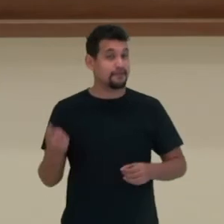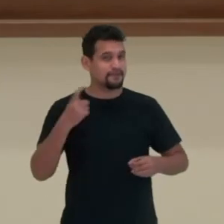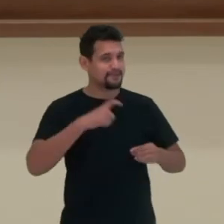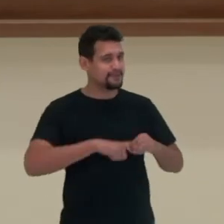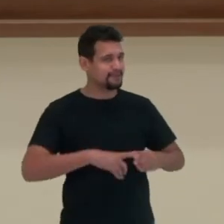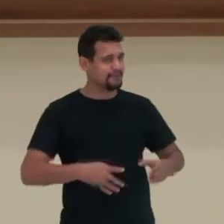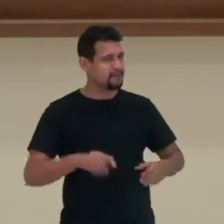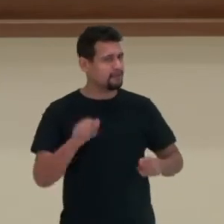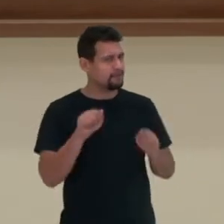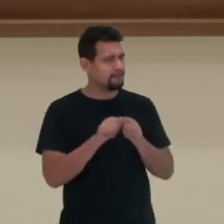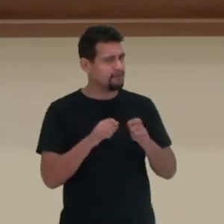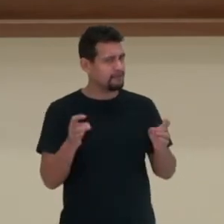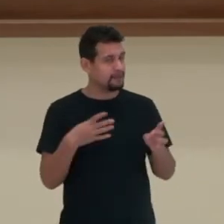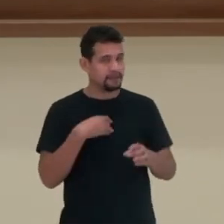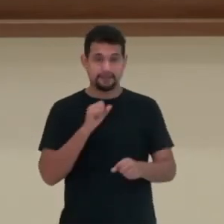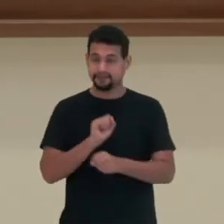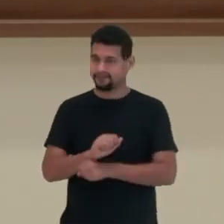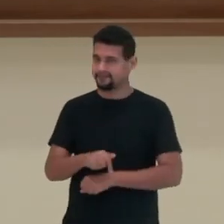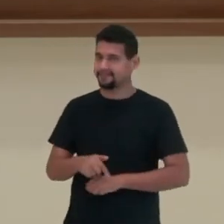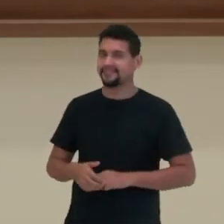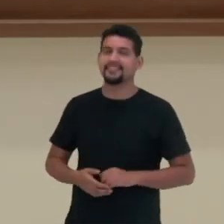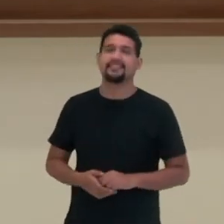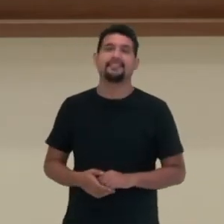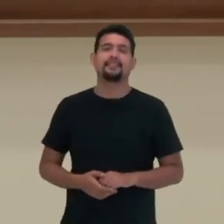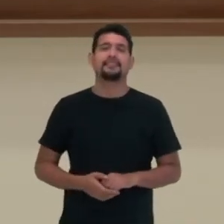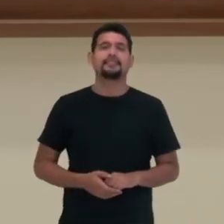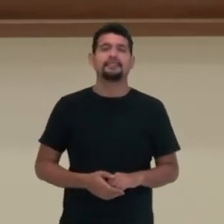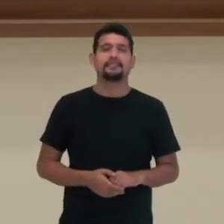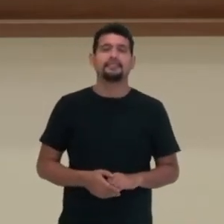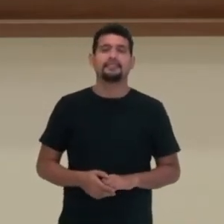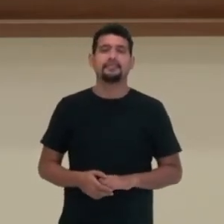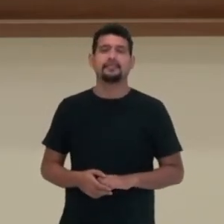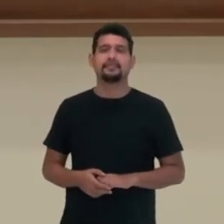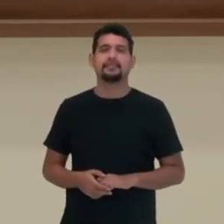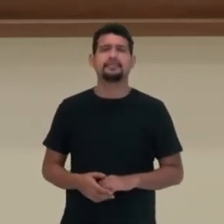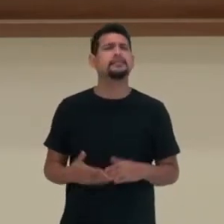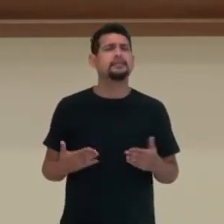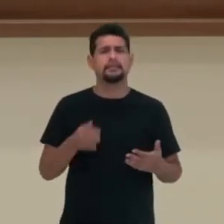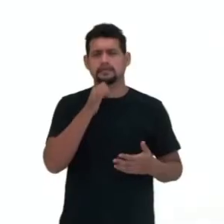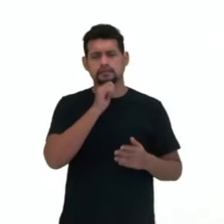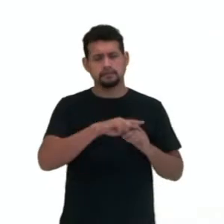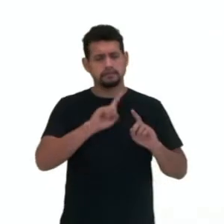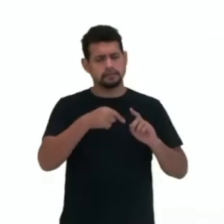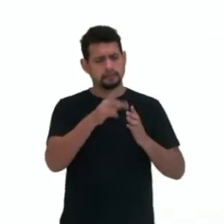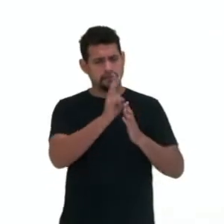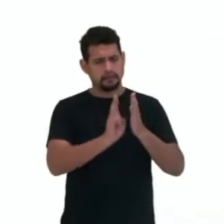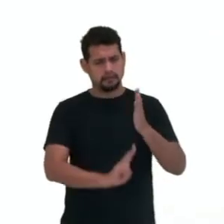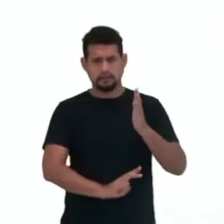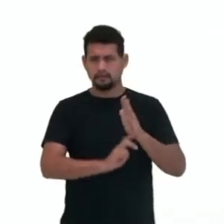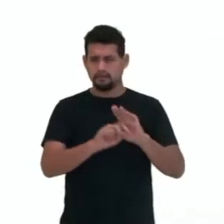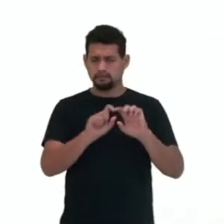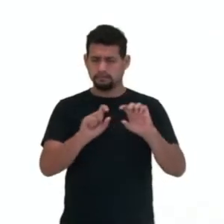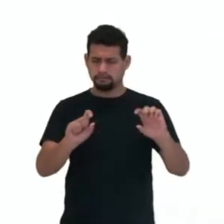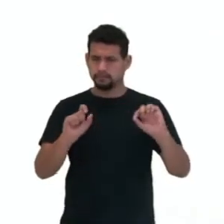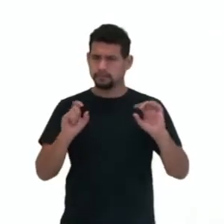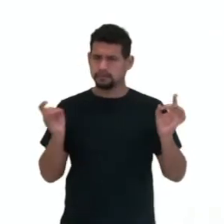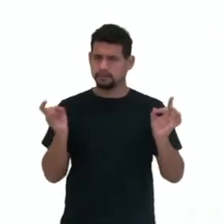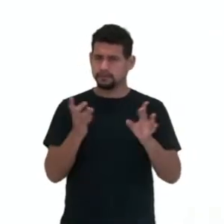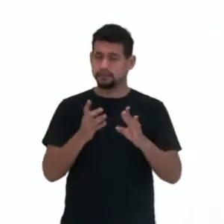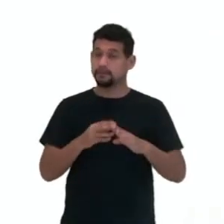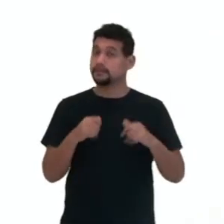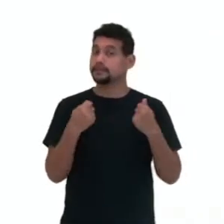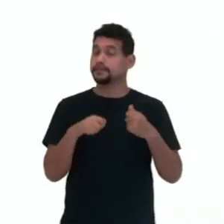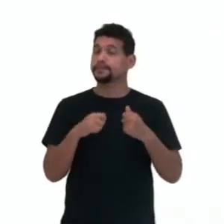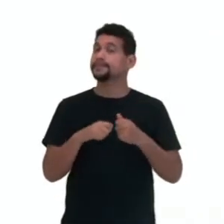Voltei, fez aí, eu te aguardava aqui, não é mesmo? Então, olha só. Após reler esse trecho, você tinha